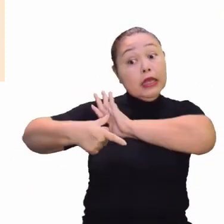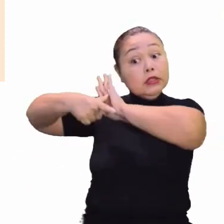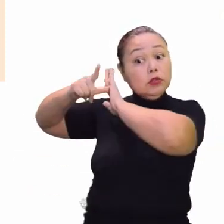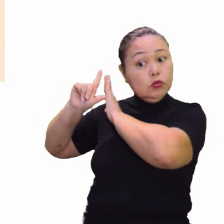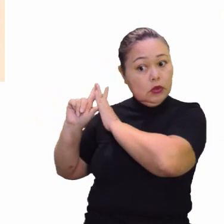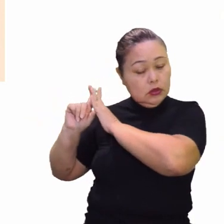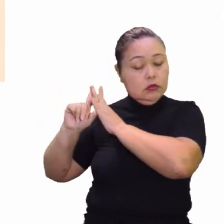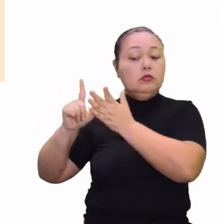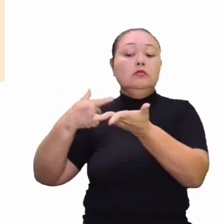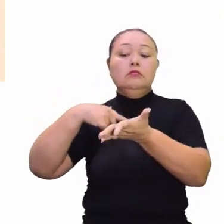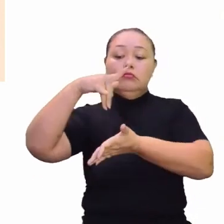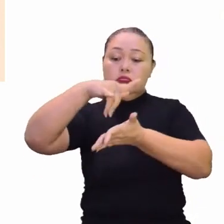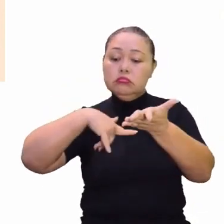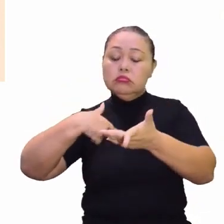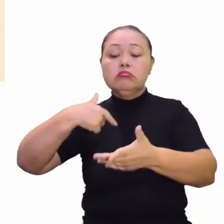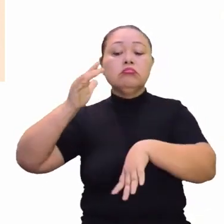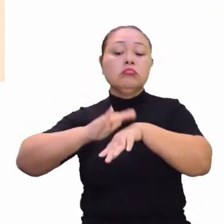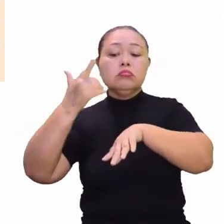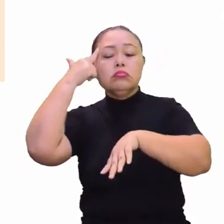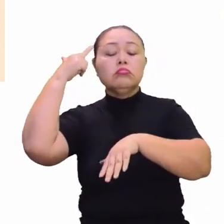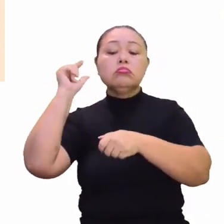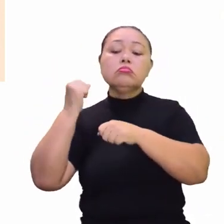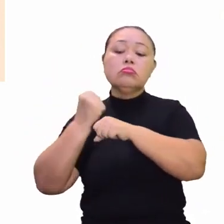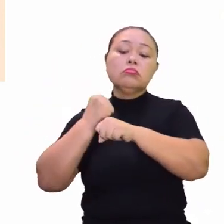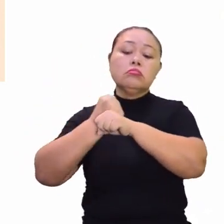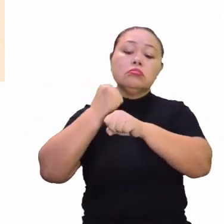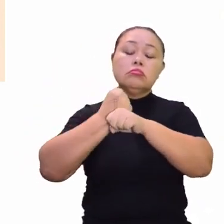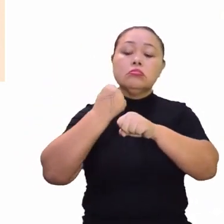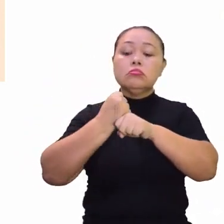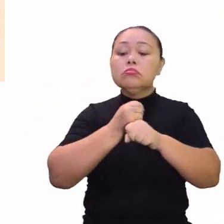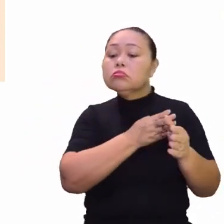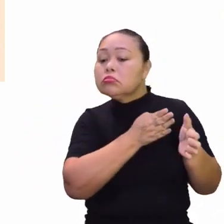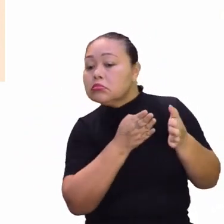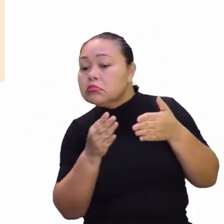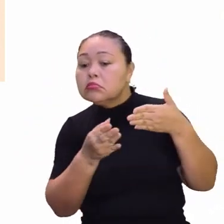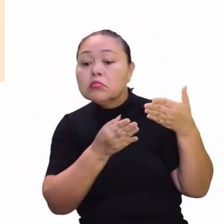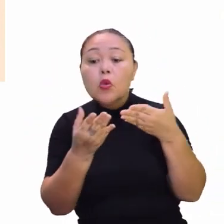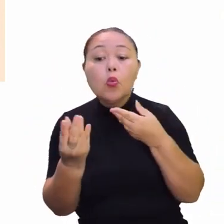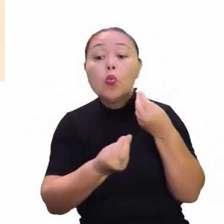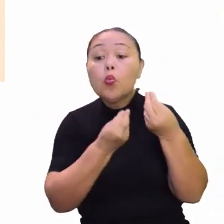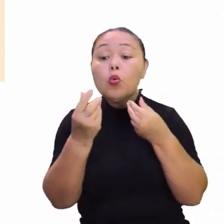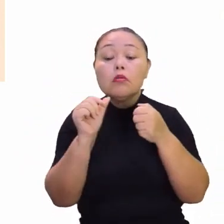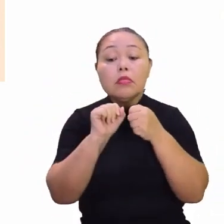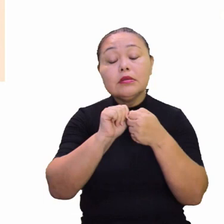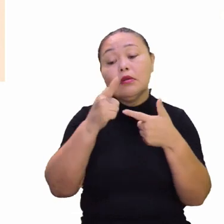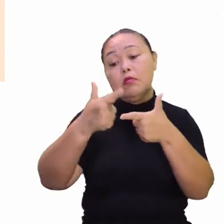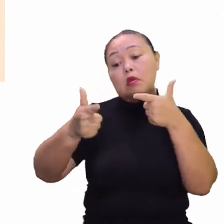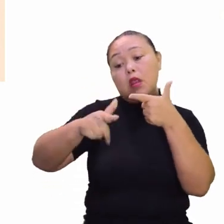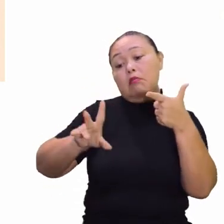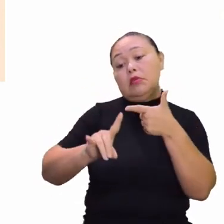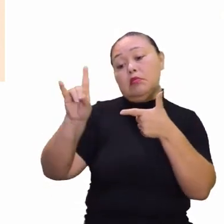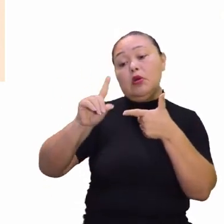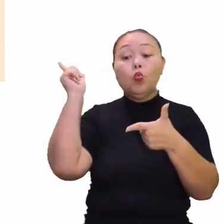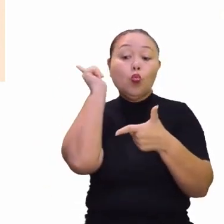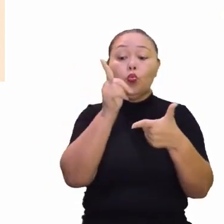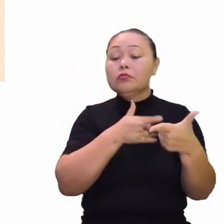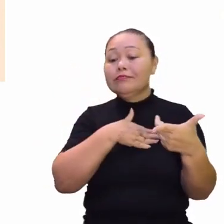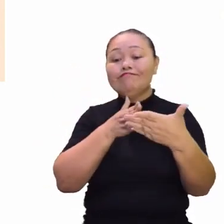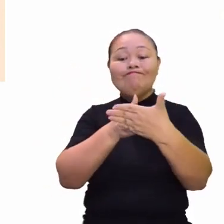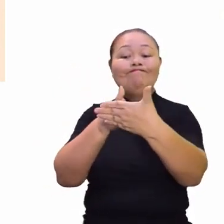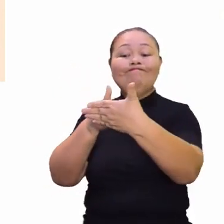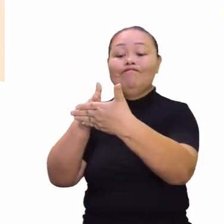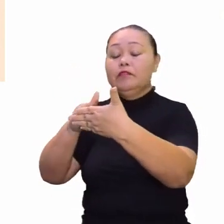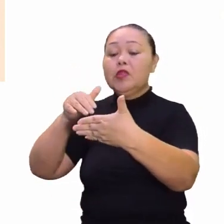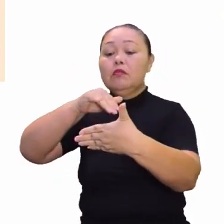do Tratado de Petrópolis, já pensava-se em construir uma estrada para resolver esse problema da Bolívia, porque a Bolívia não conseguia mais sair para